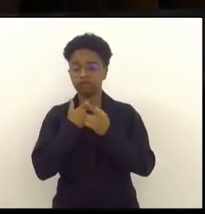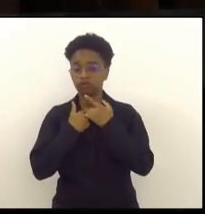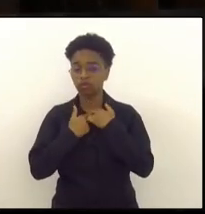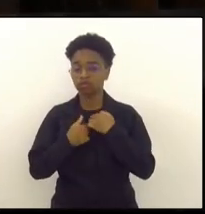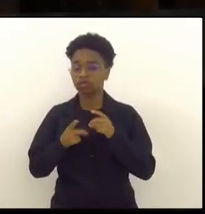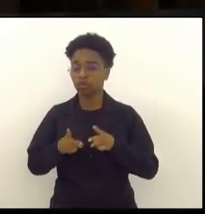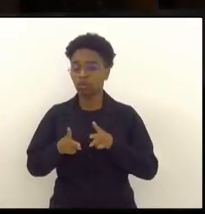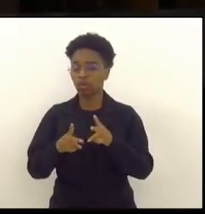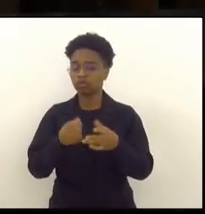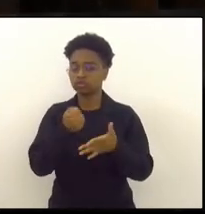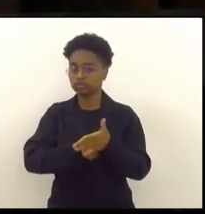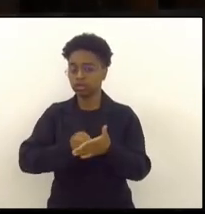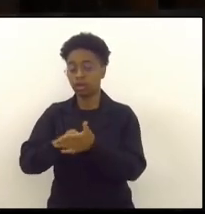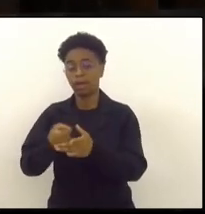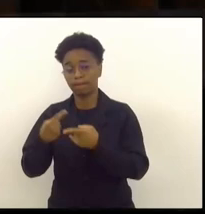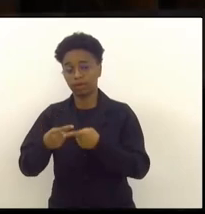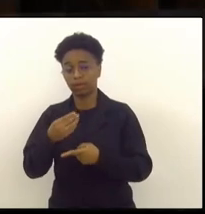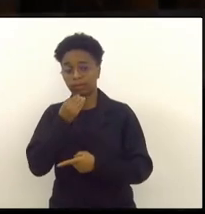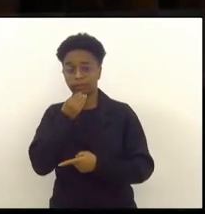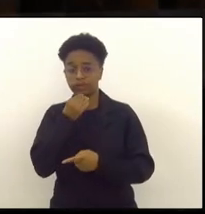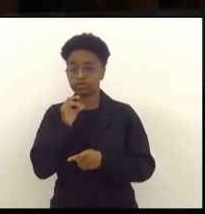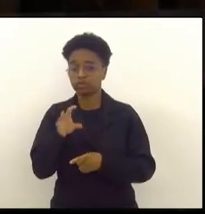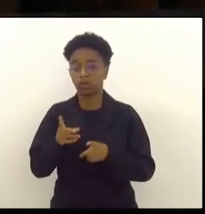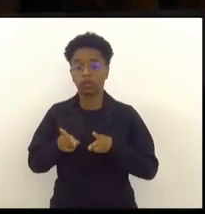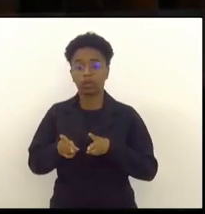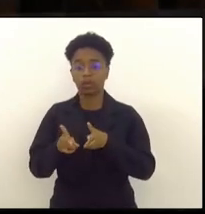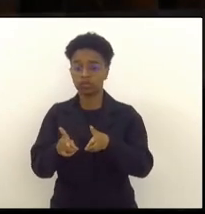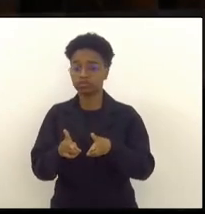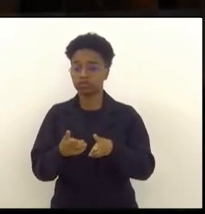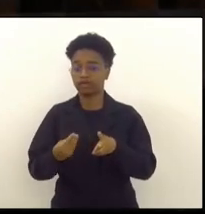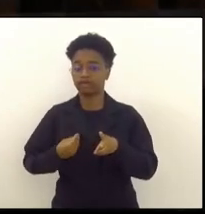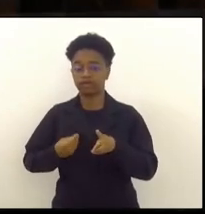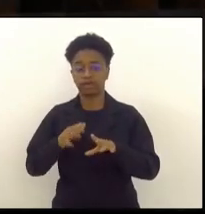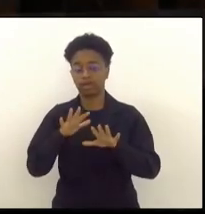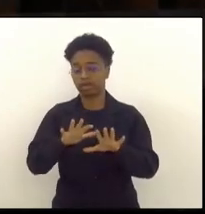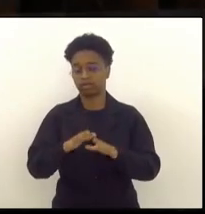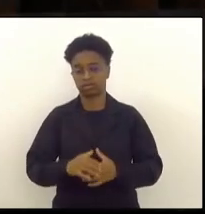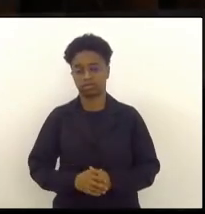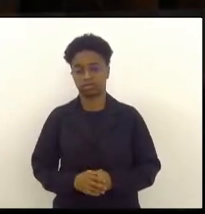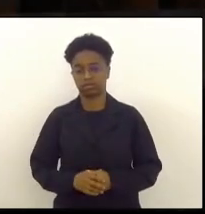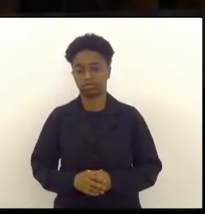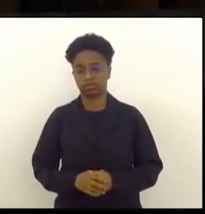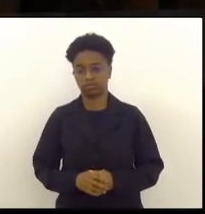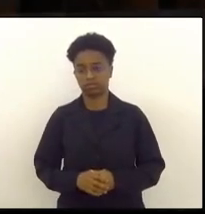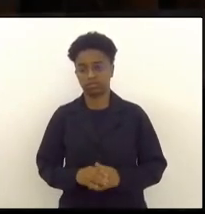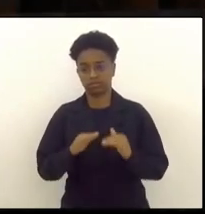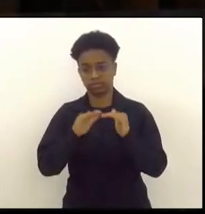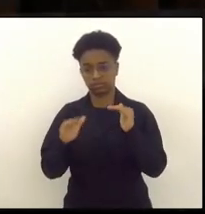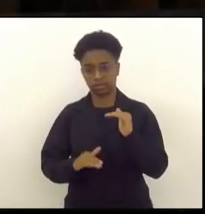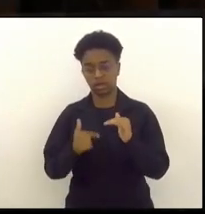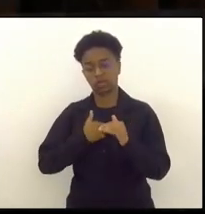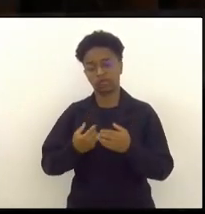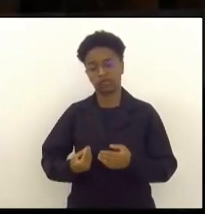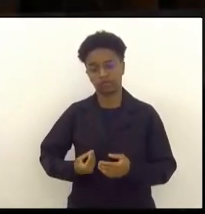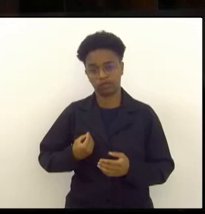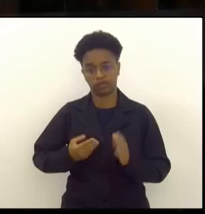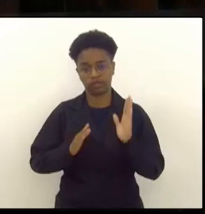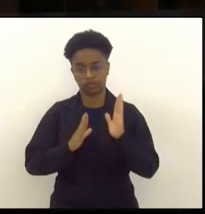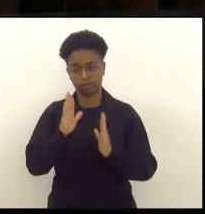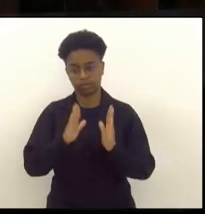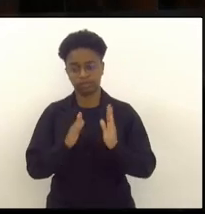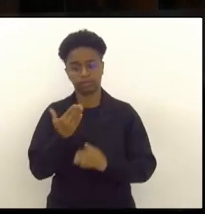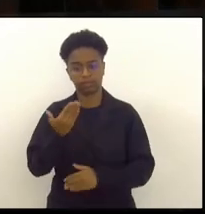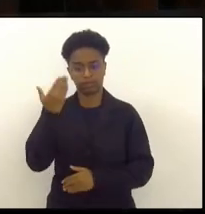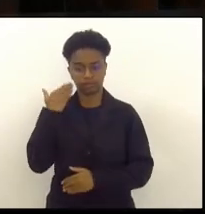seguir batalhando, porque eu poderia ter continuado apenas naquela situação mais precária em que eu estava naquele momento, no